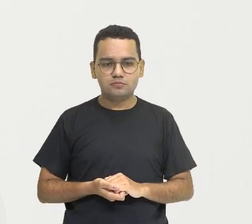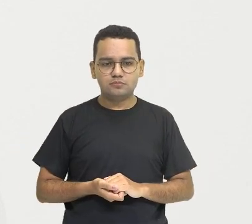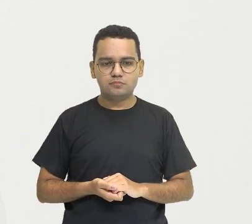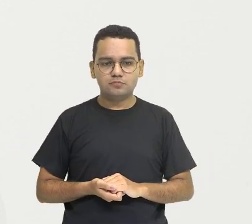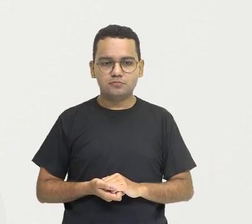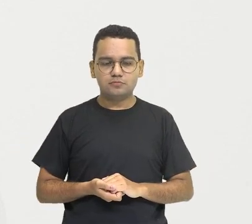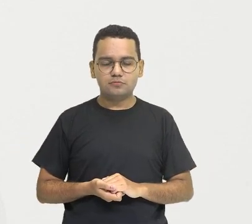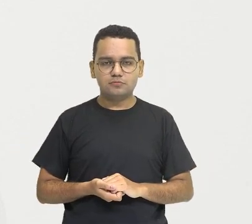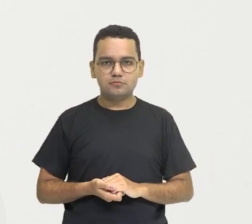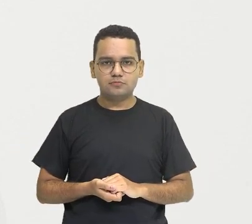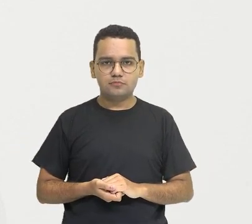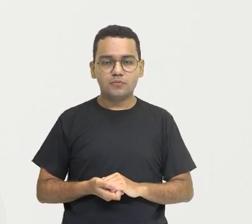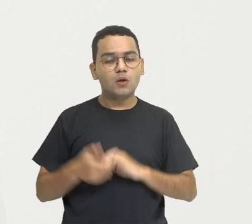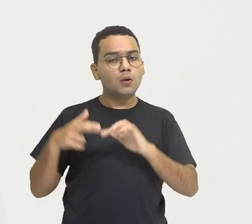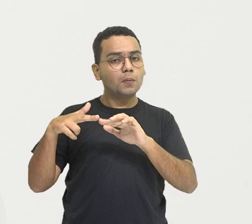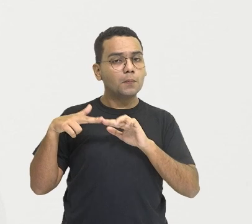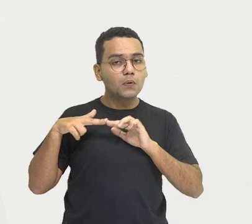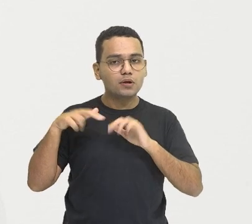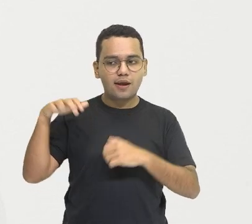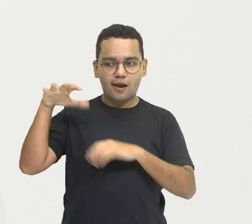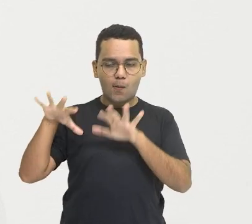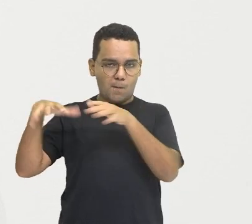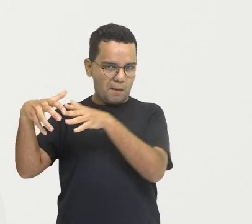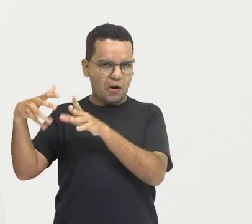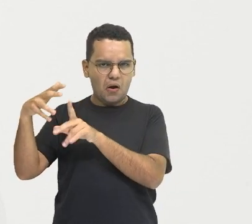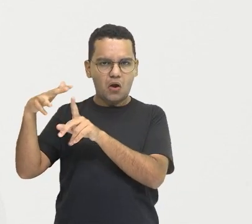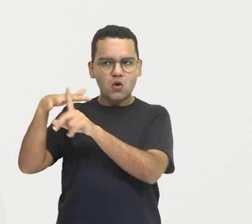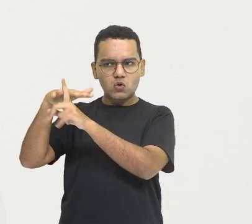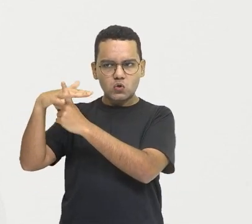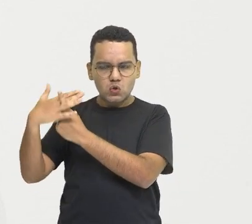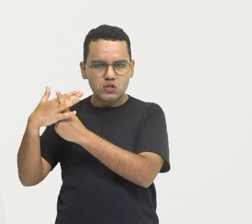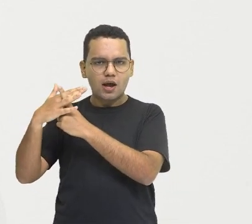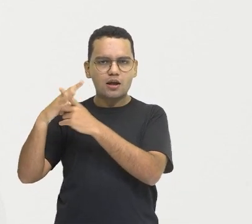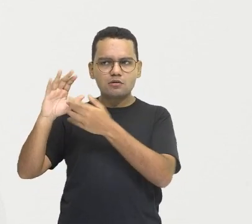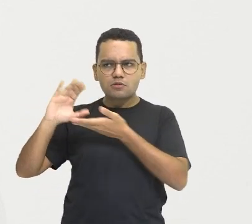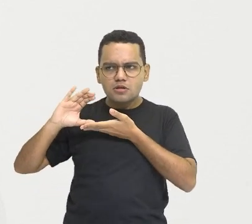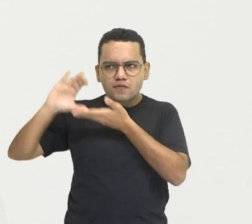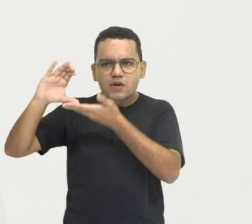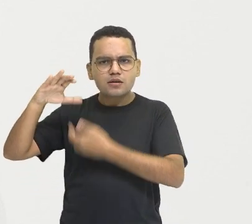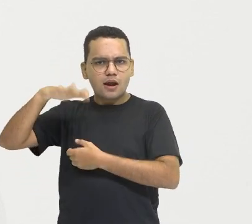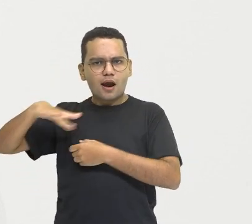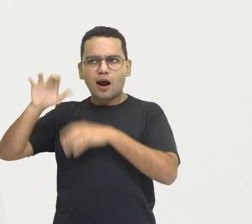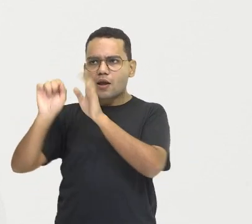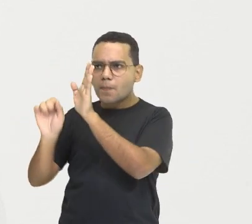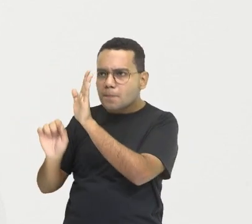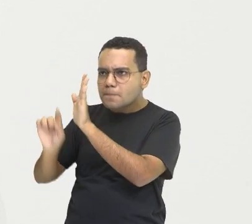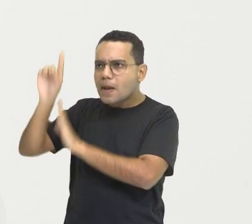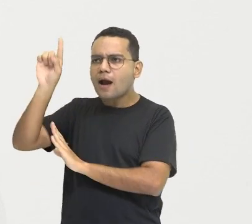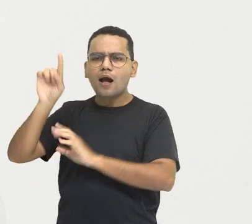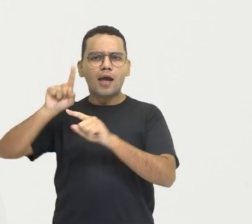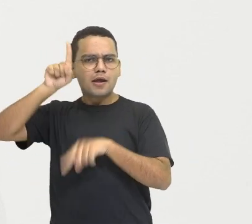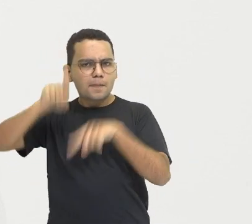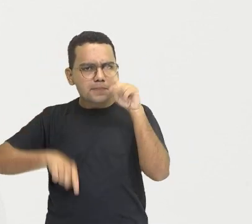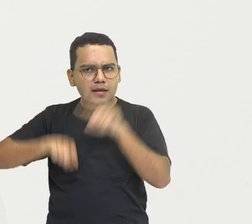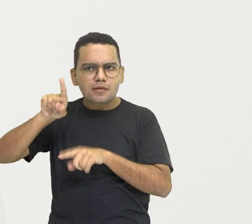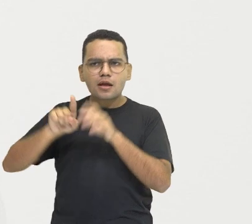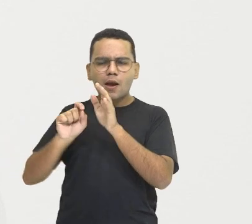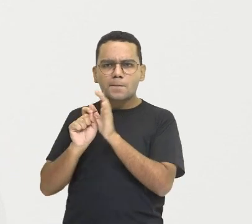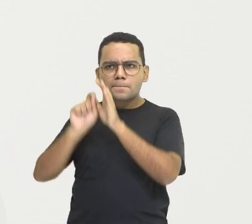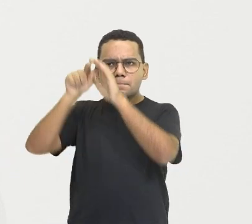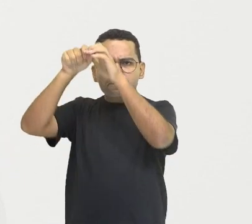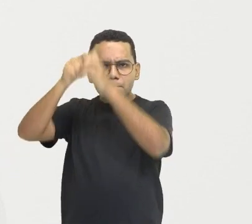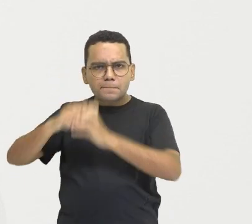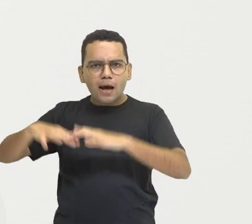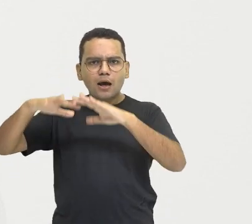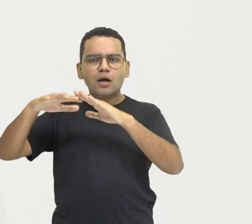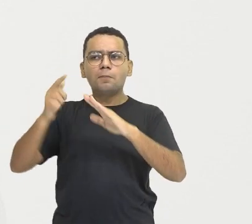os socialistas, o Bloco Socialista investiu muito em pesquisa aeroespacial, em armamento nuclear, mas deixou de